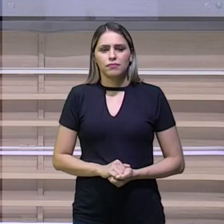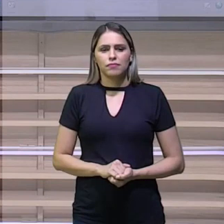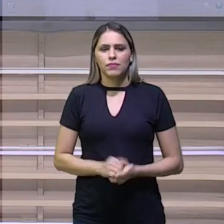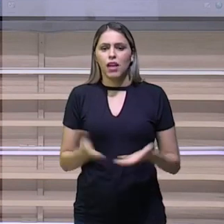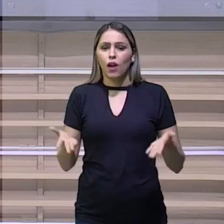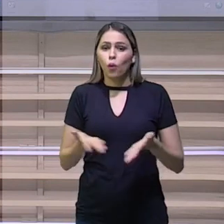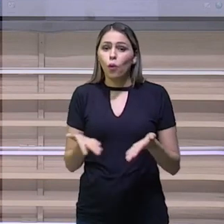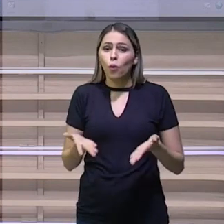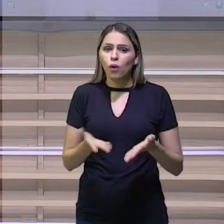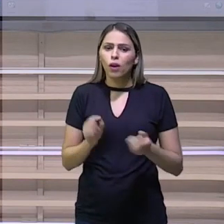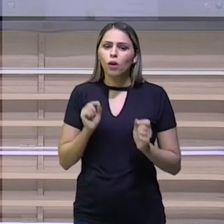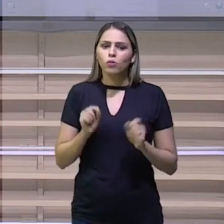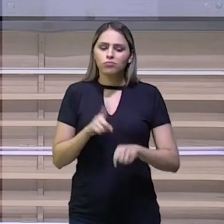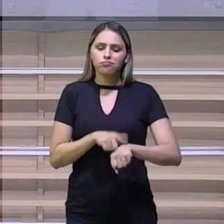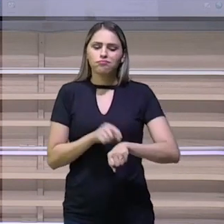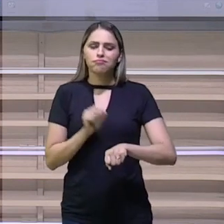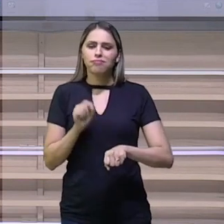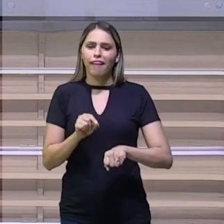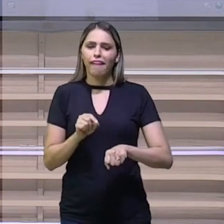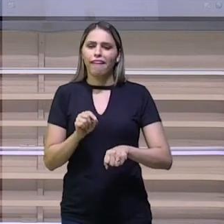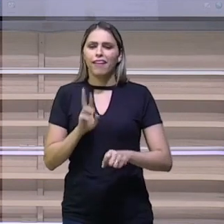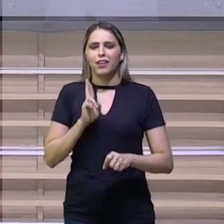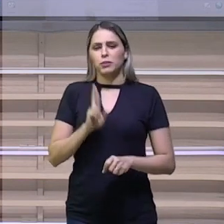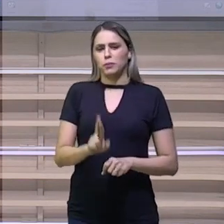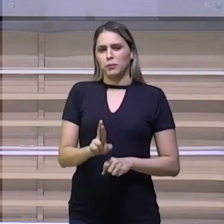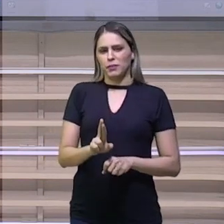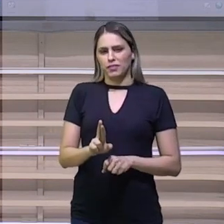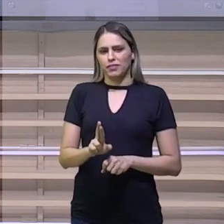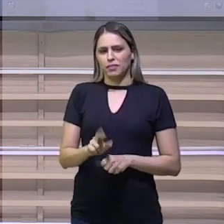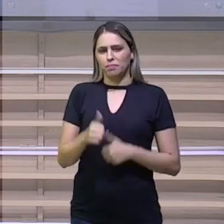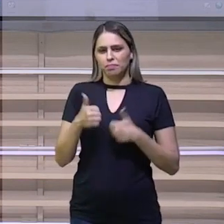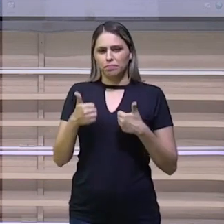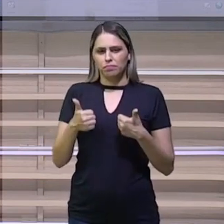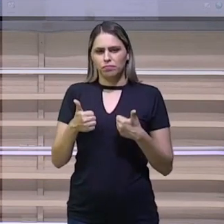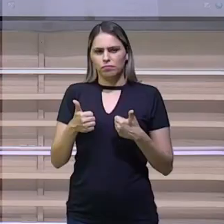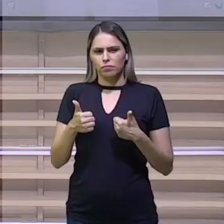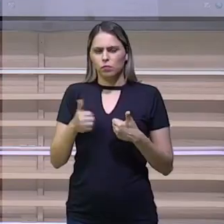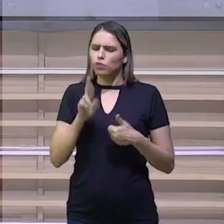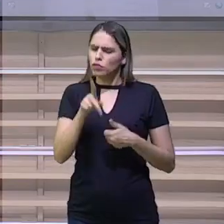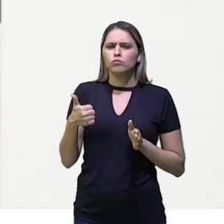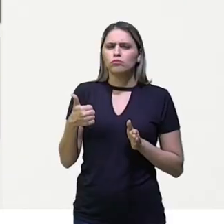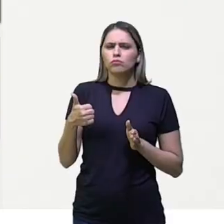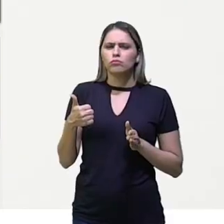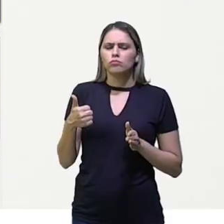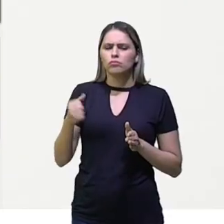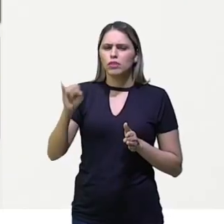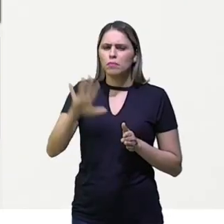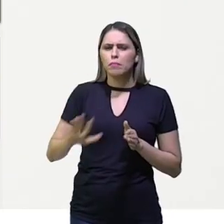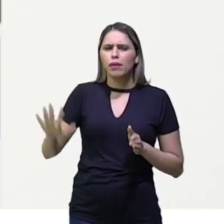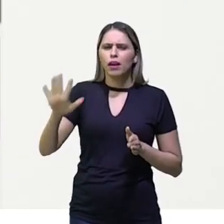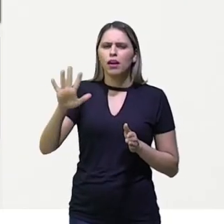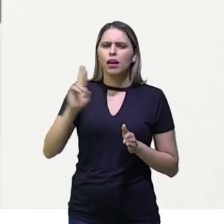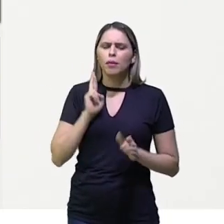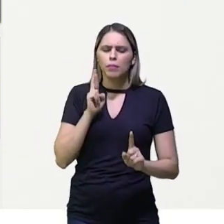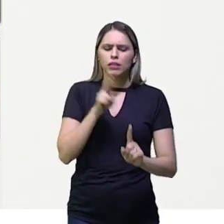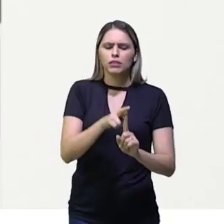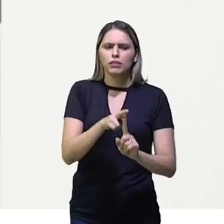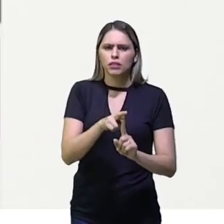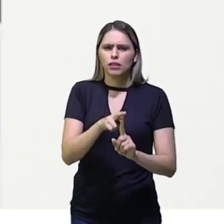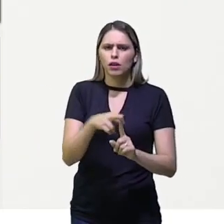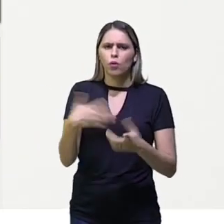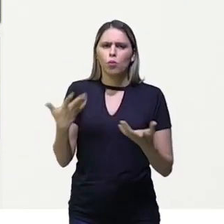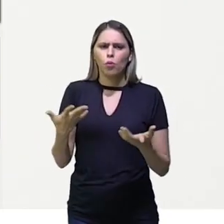Agora chegou a hora de a gente resolver a nossa atividade. Já resolveu? A imagem abaixo